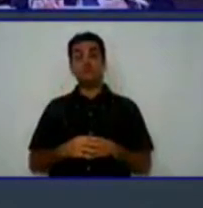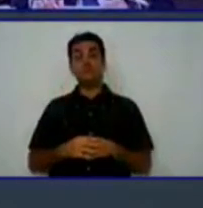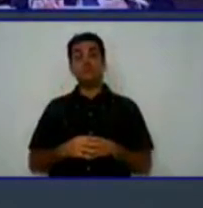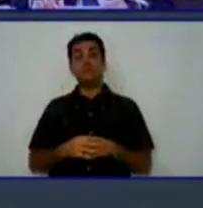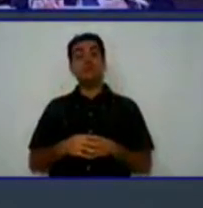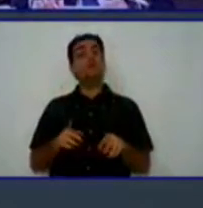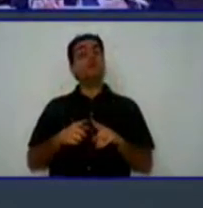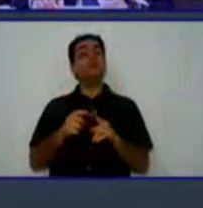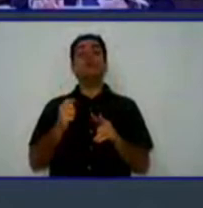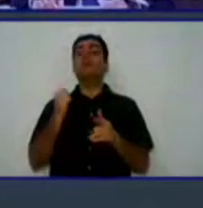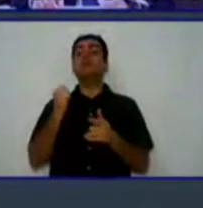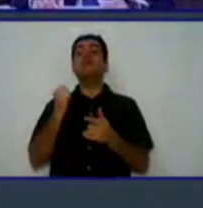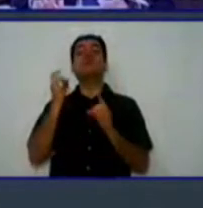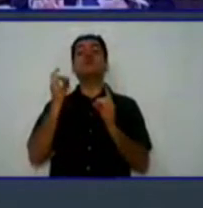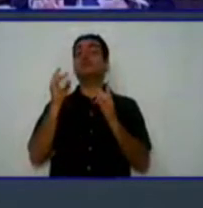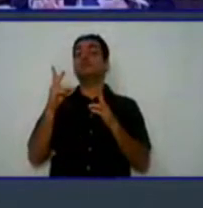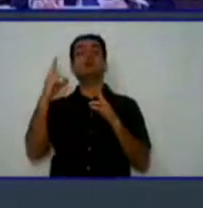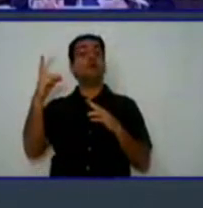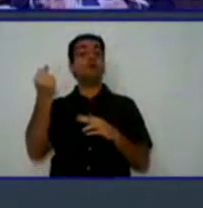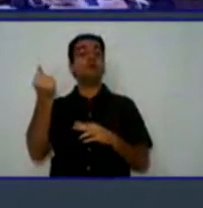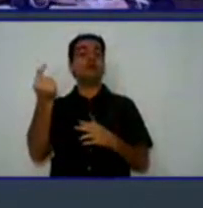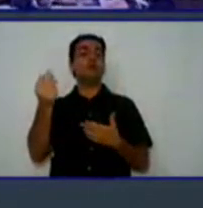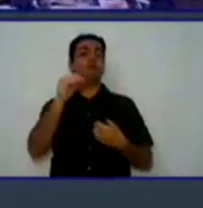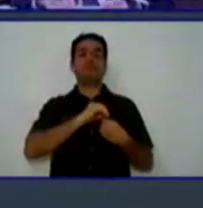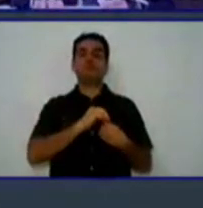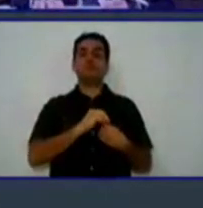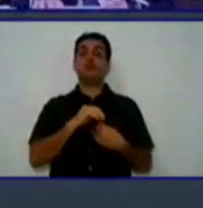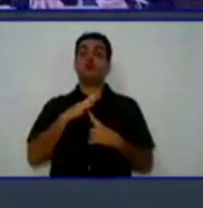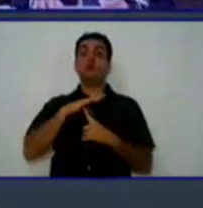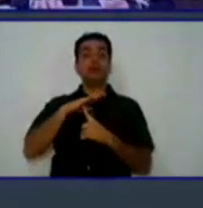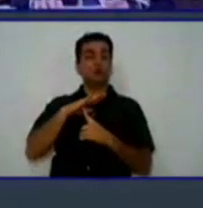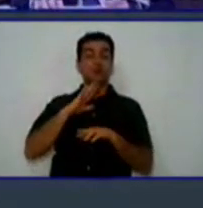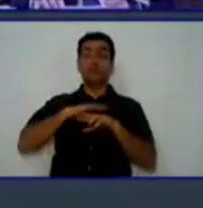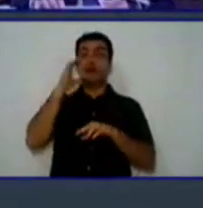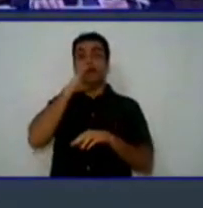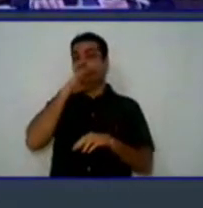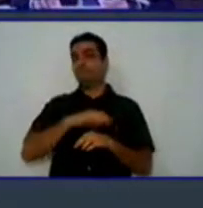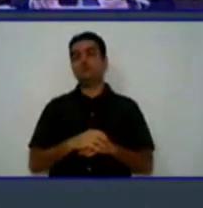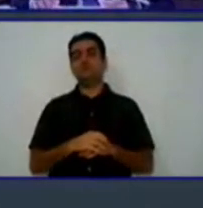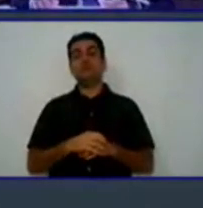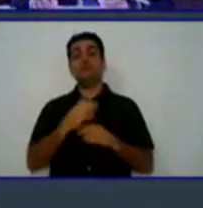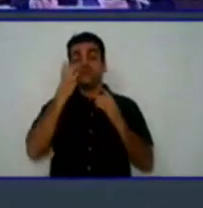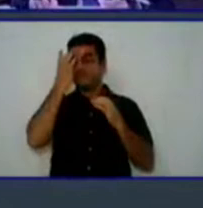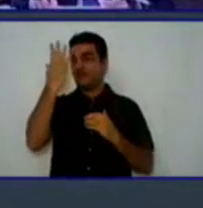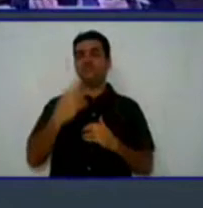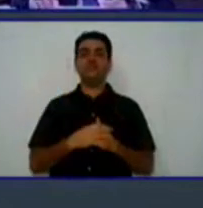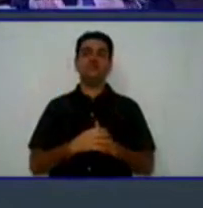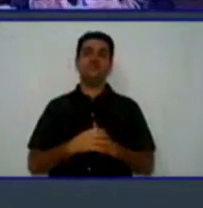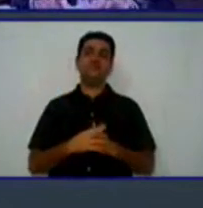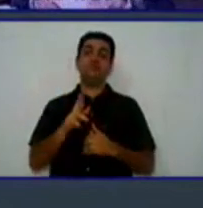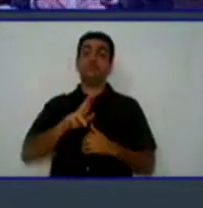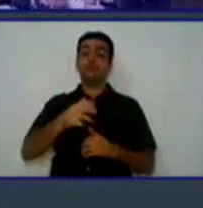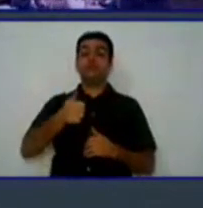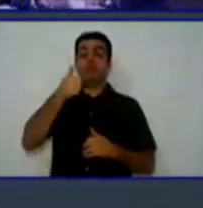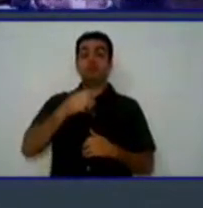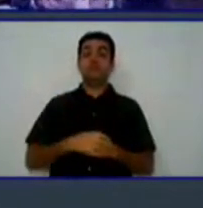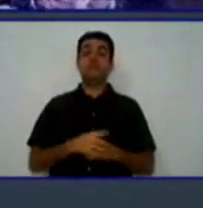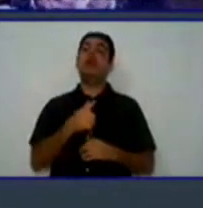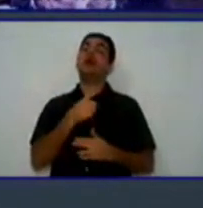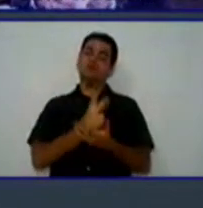ele foi adquirido. O helicóptero, por ser mais útil, a facilidade de utilização dele é melhor, ele